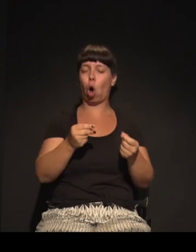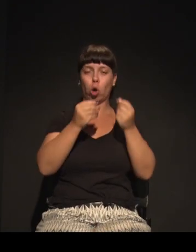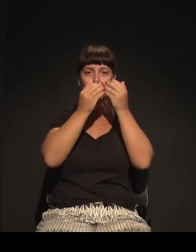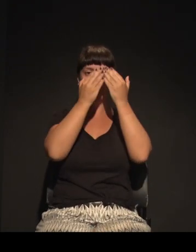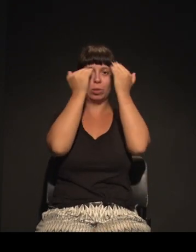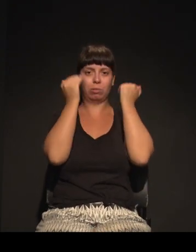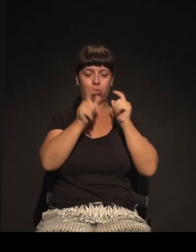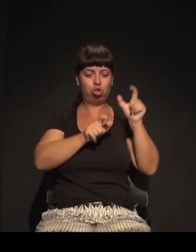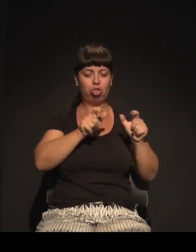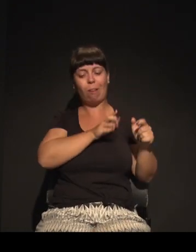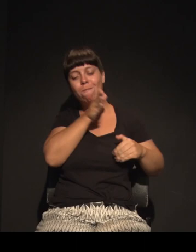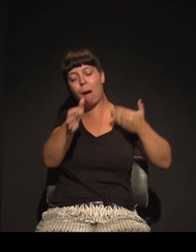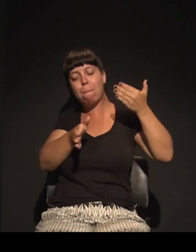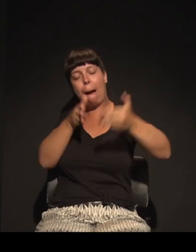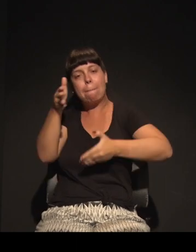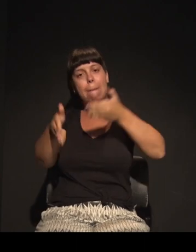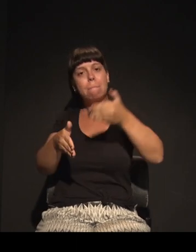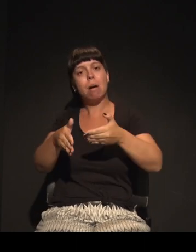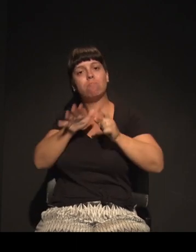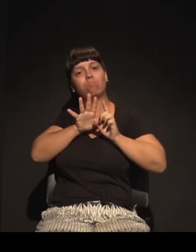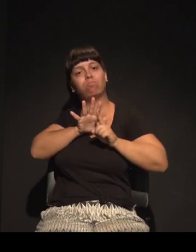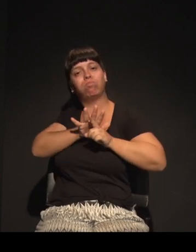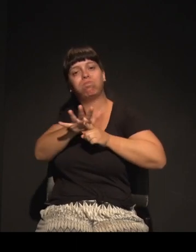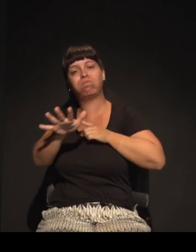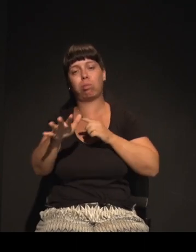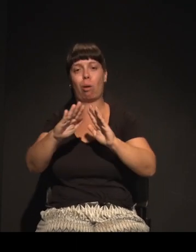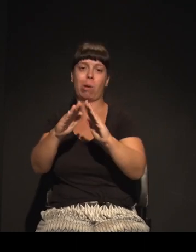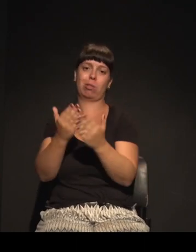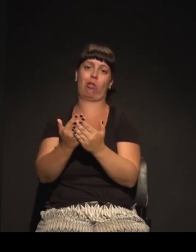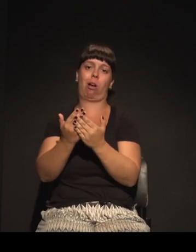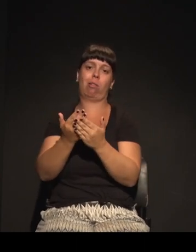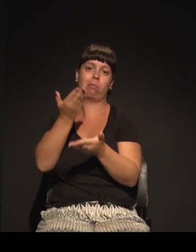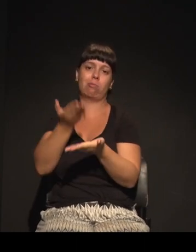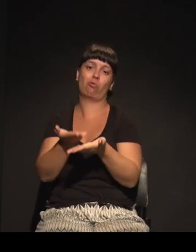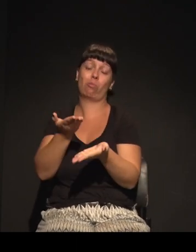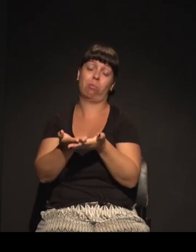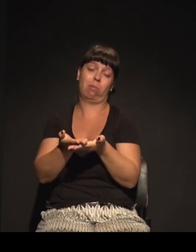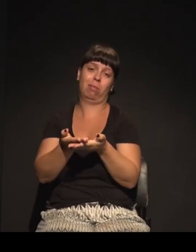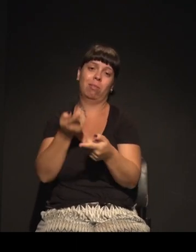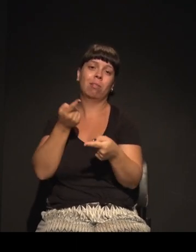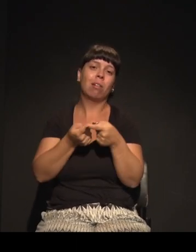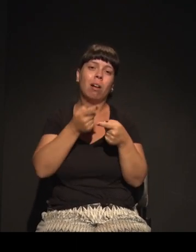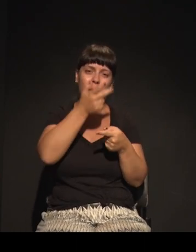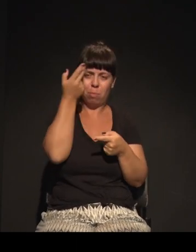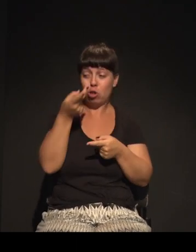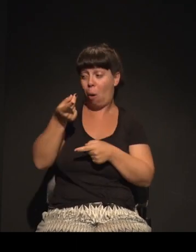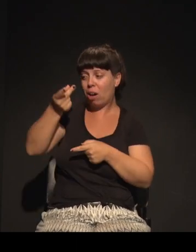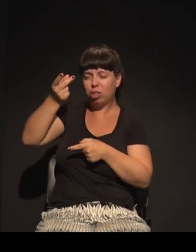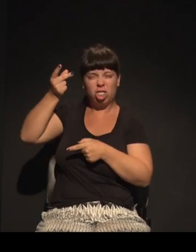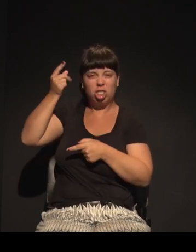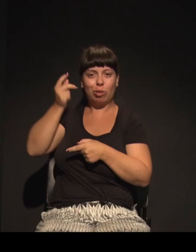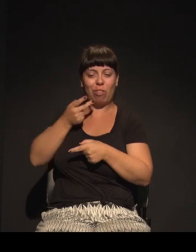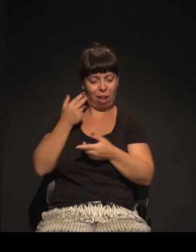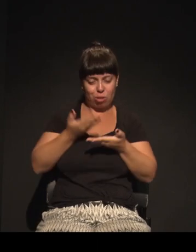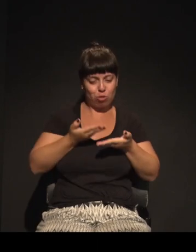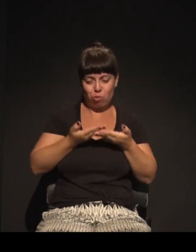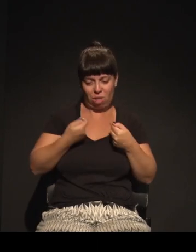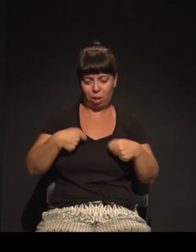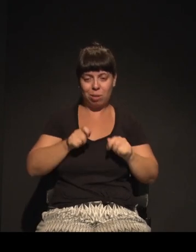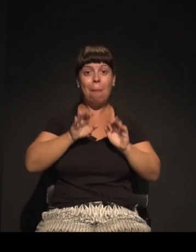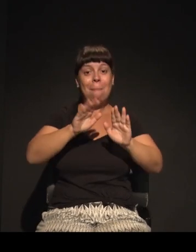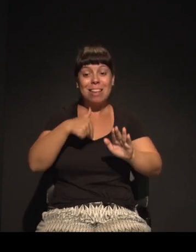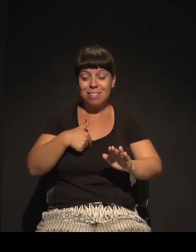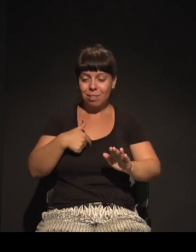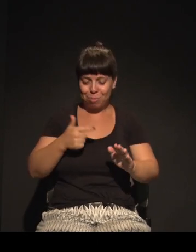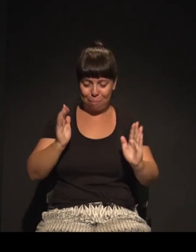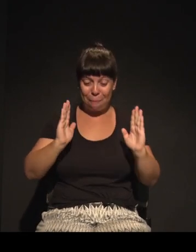estudar porque nossos antigos eles falam que a gente não precisa estudar mais nessa época nós